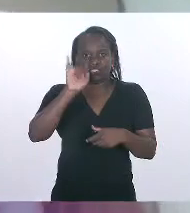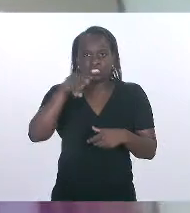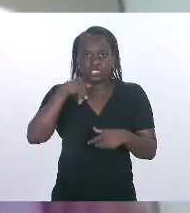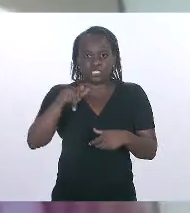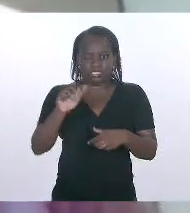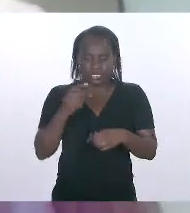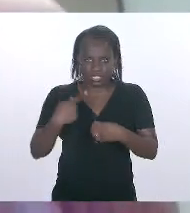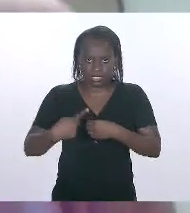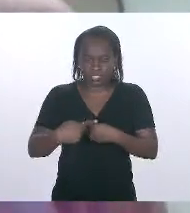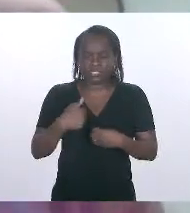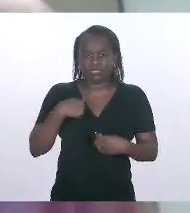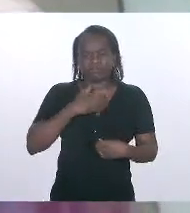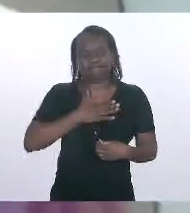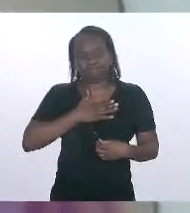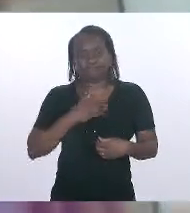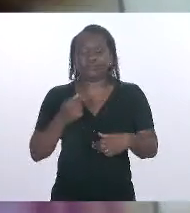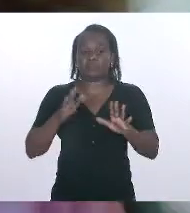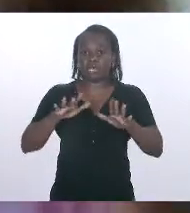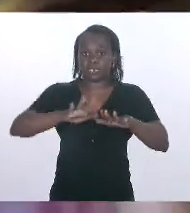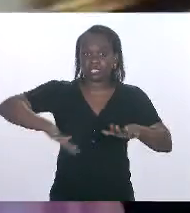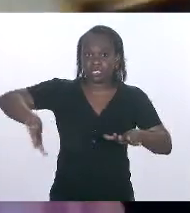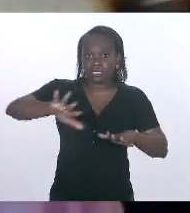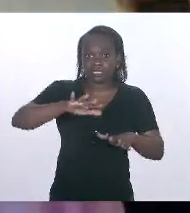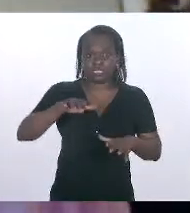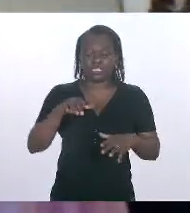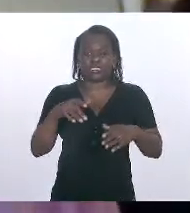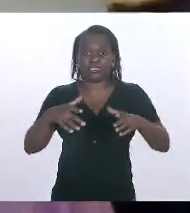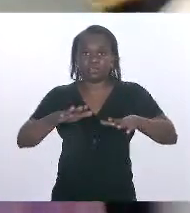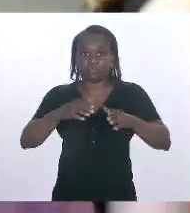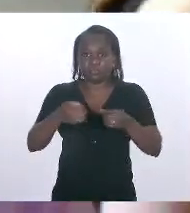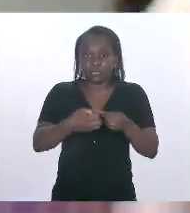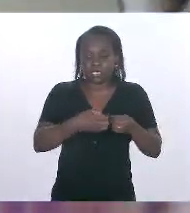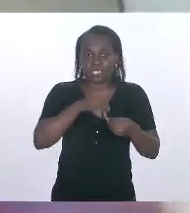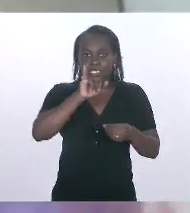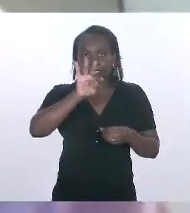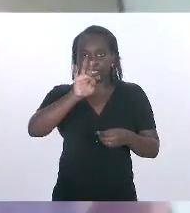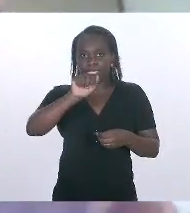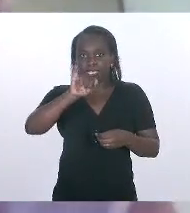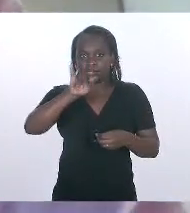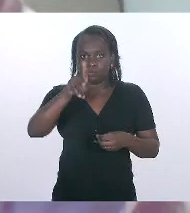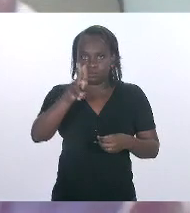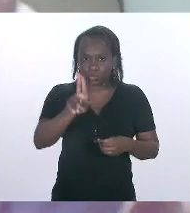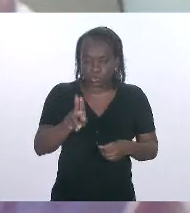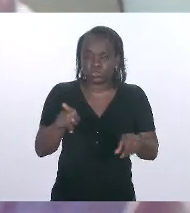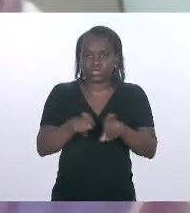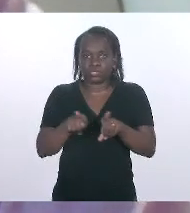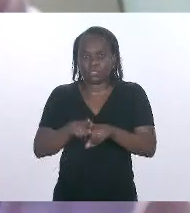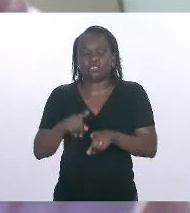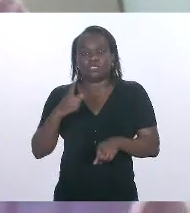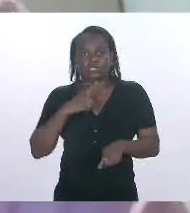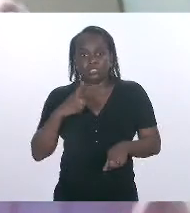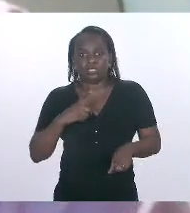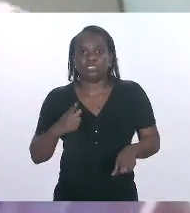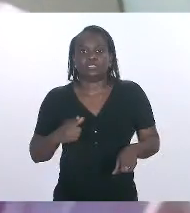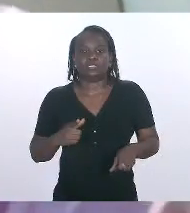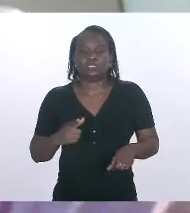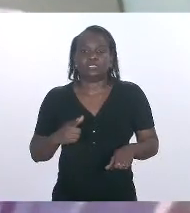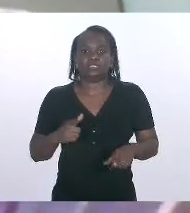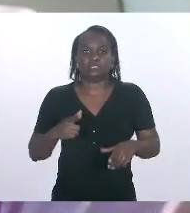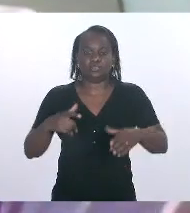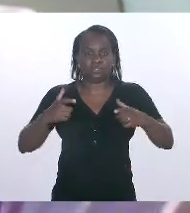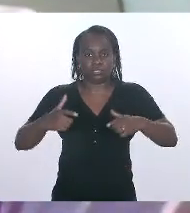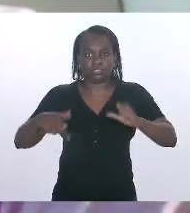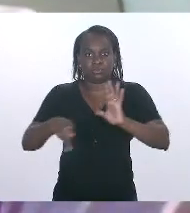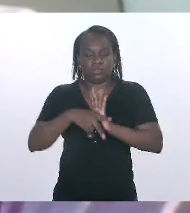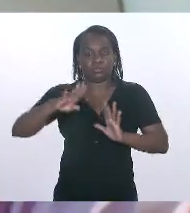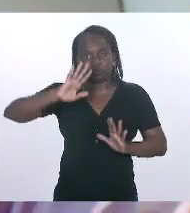carinho. Mas lá na região oceânica de Itaipu, na mesma região administrativa da cidade, há, né, um quartel do